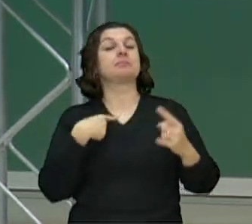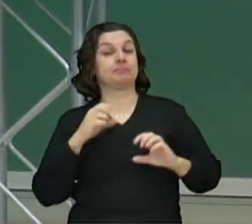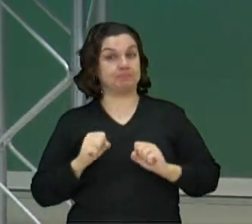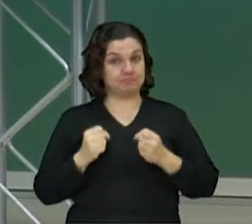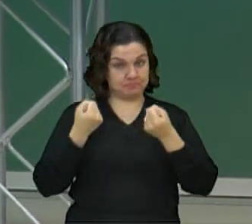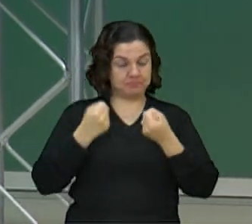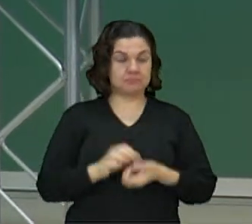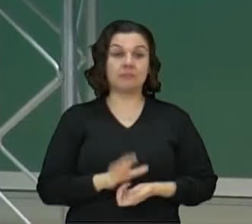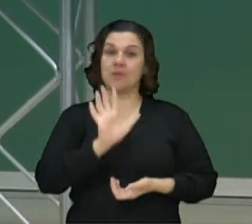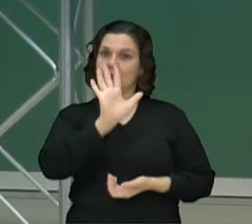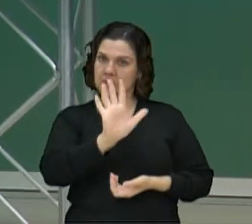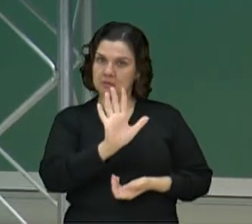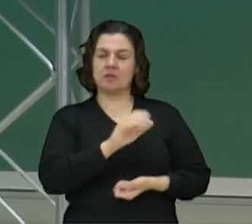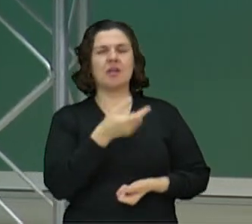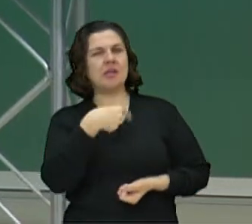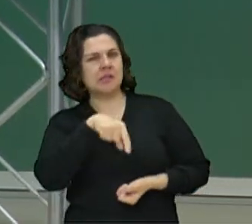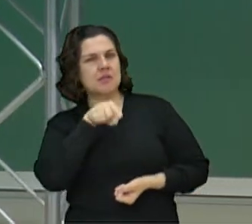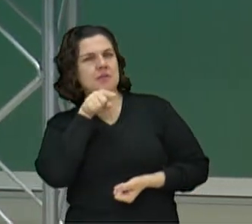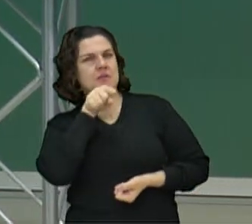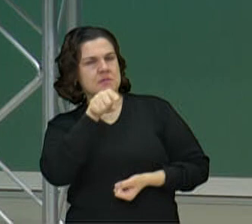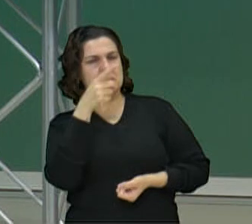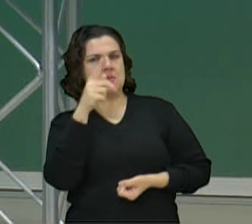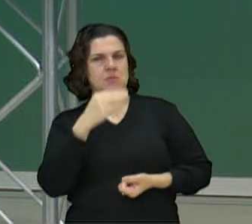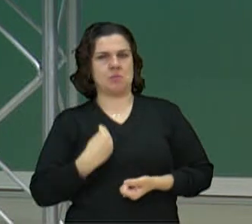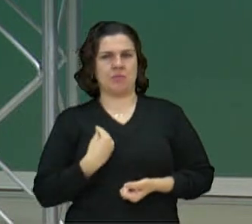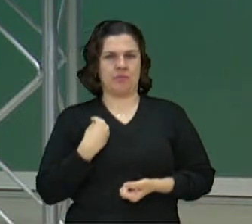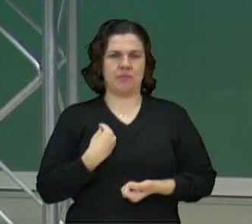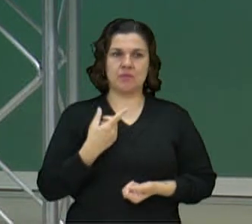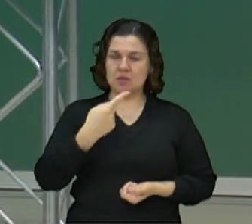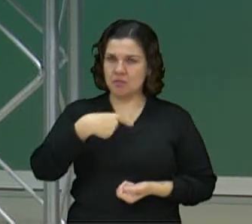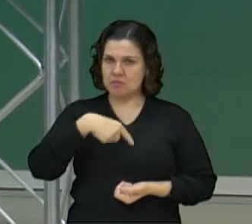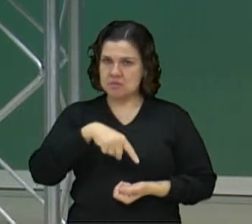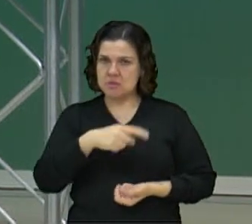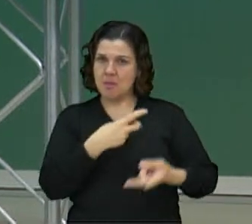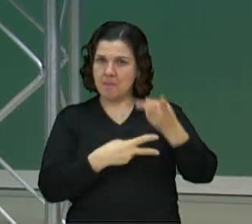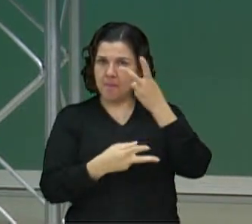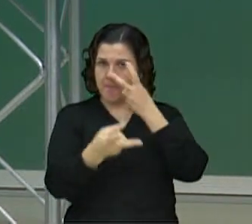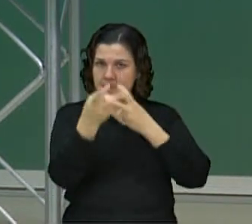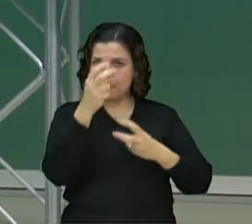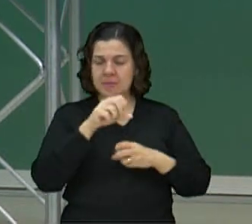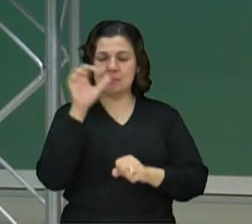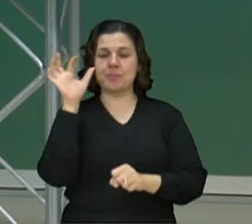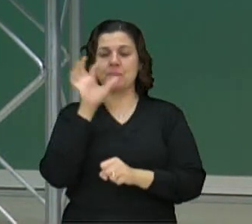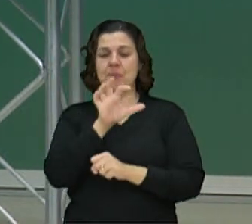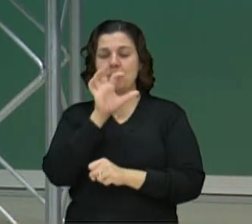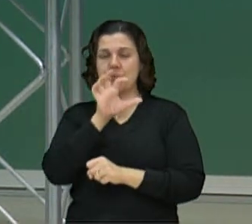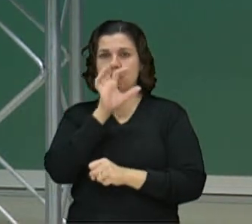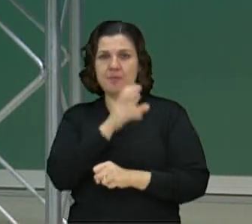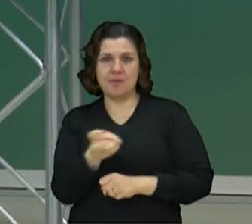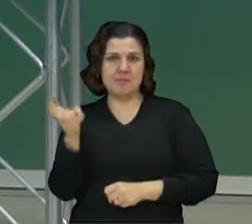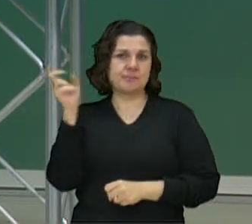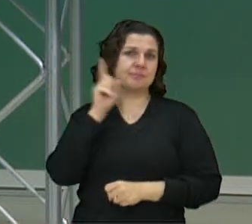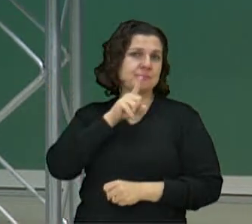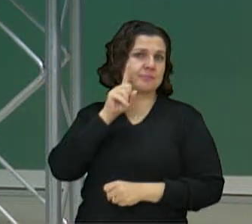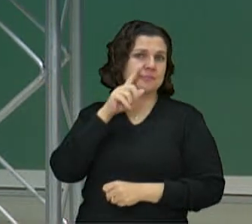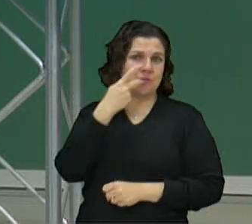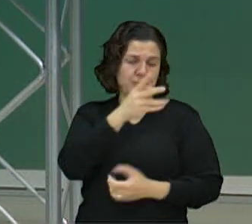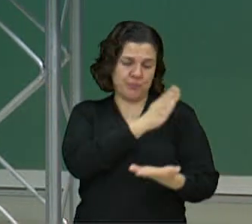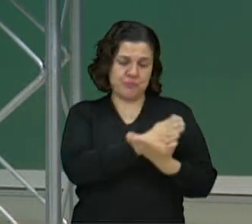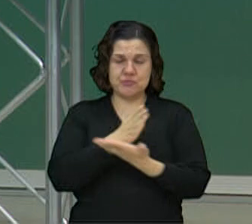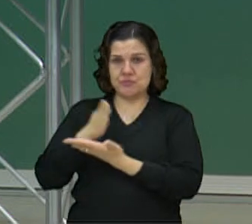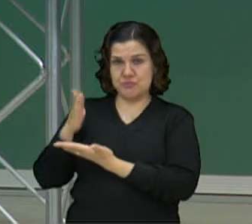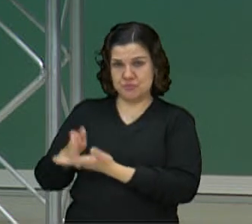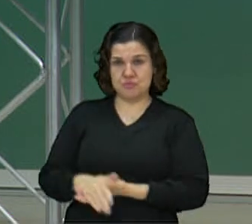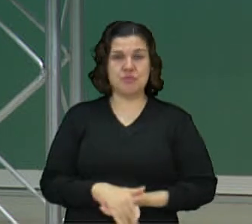forte. E você, na sua vida, você consegue perceber a influência norte-americana no seu